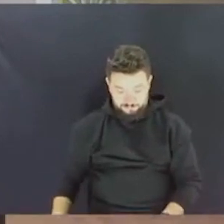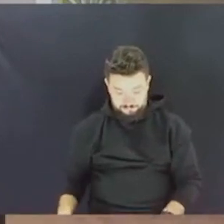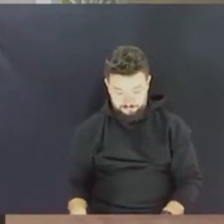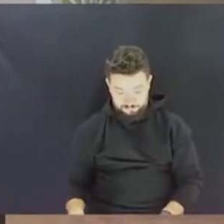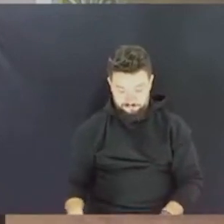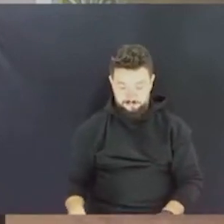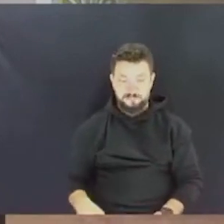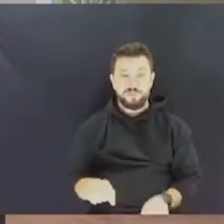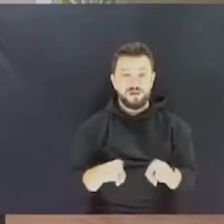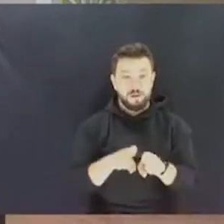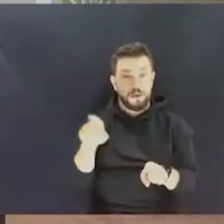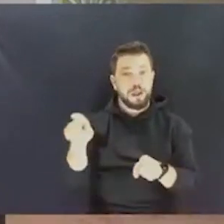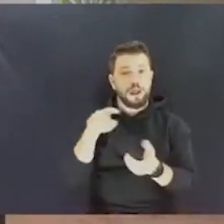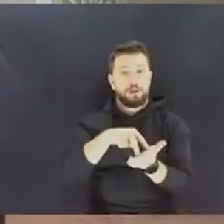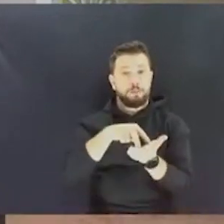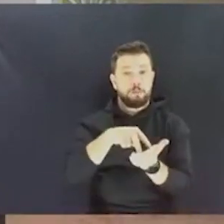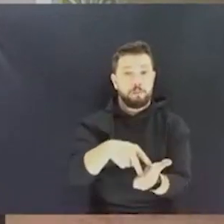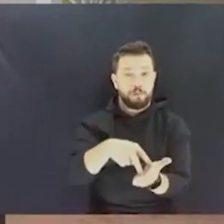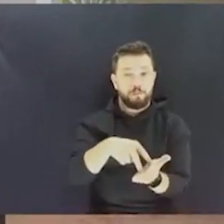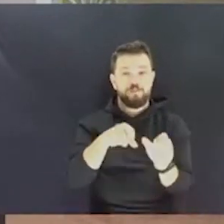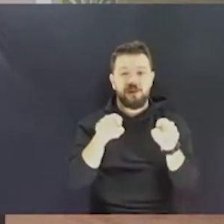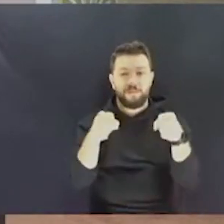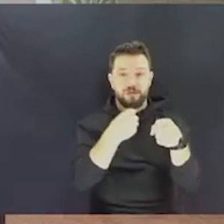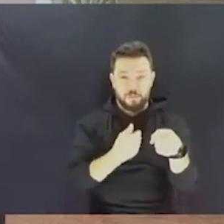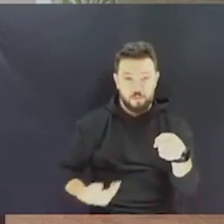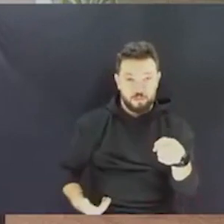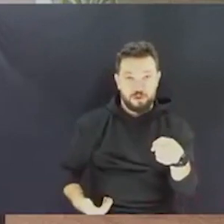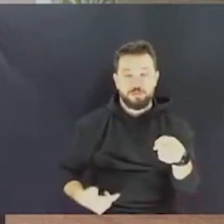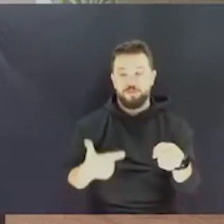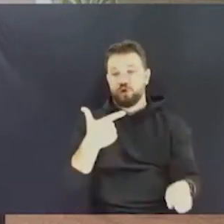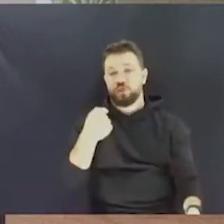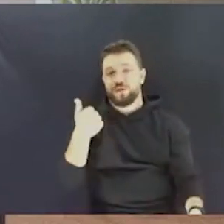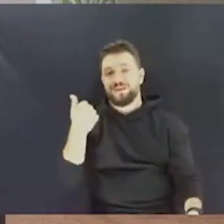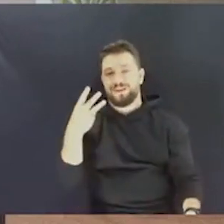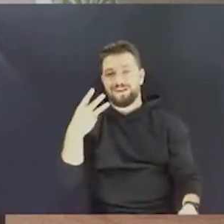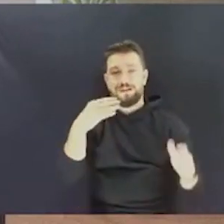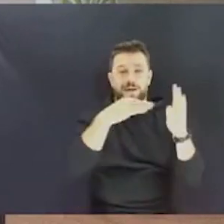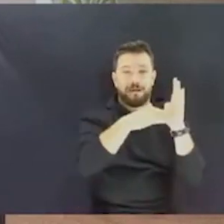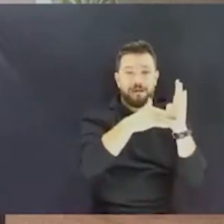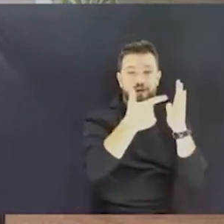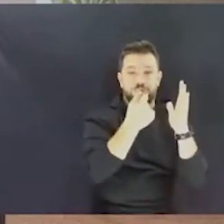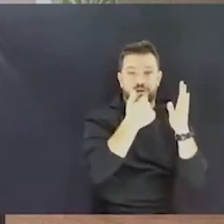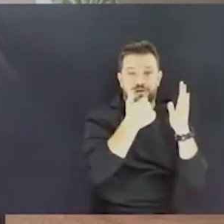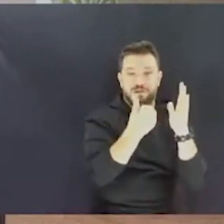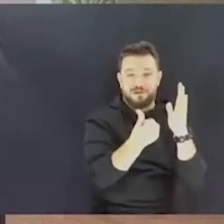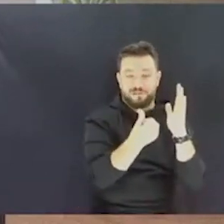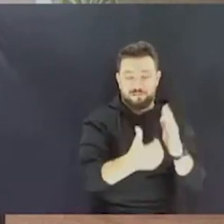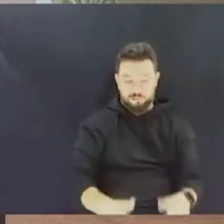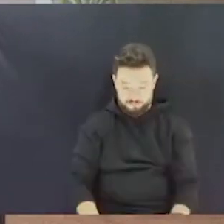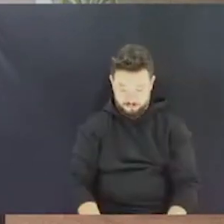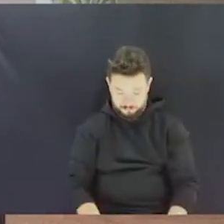mandatos entre 2013 e 2016 E durante toda a sua trajetória ele se destacou pelos ideais